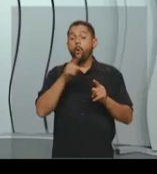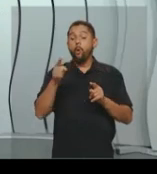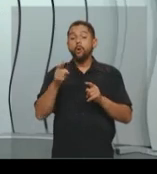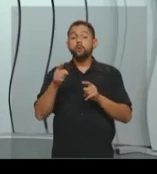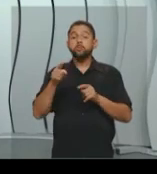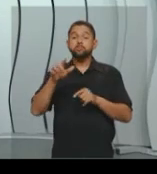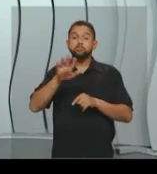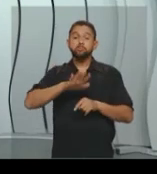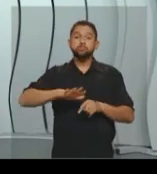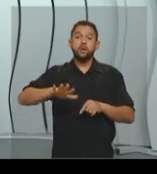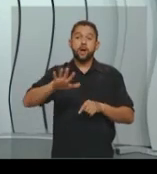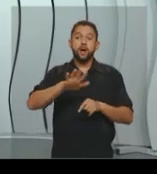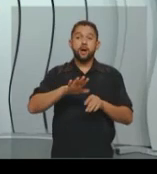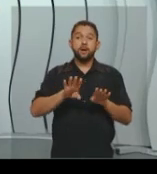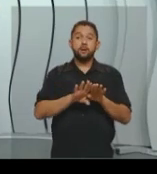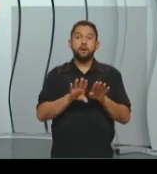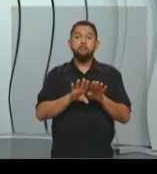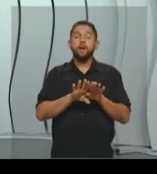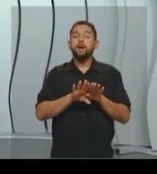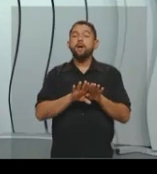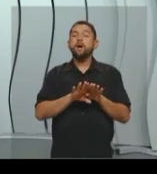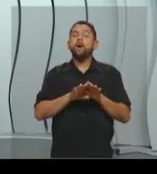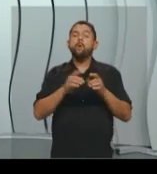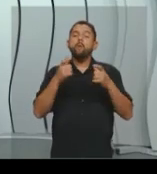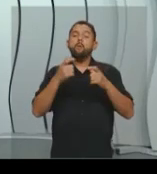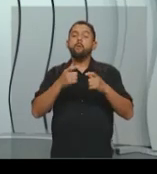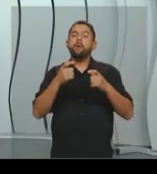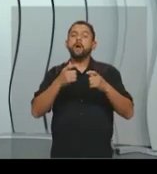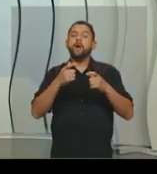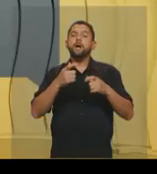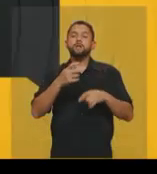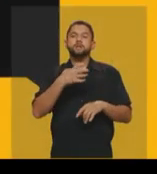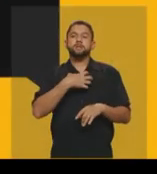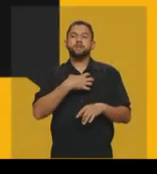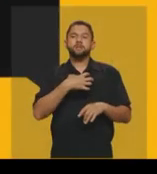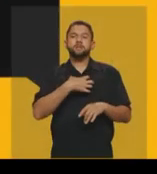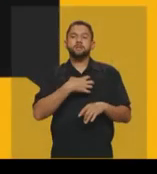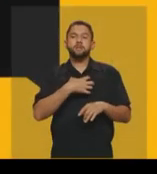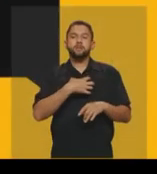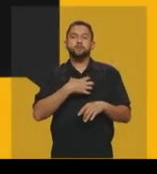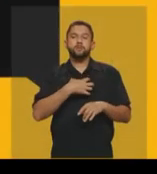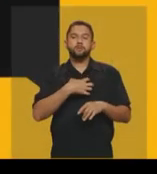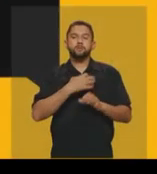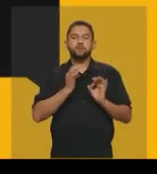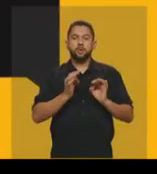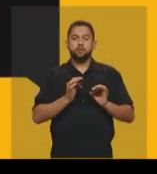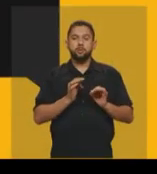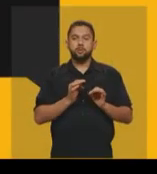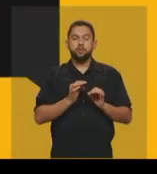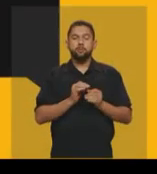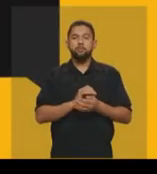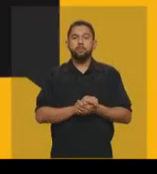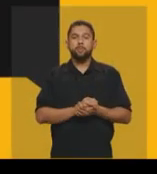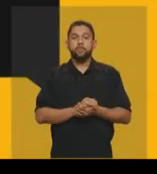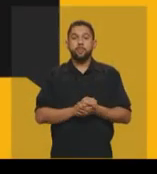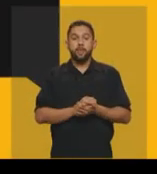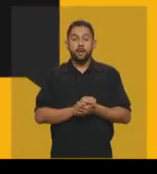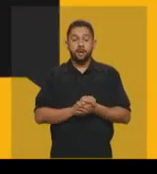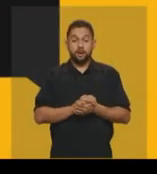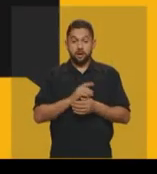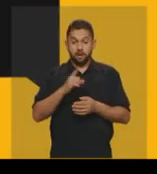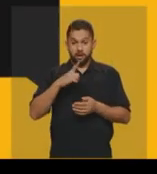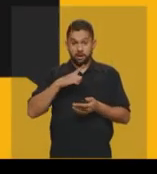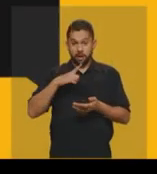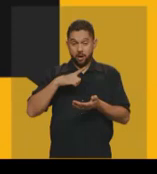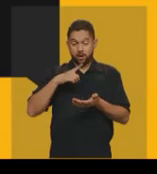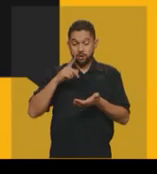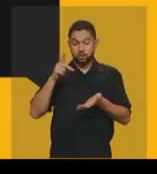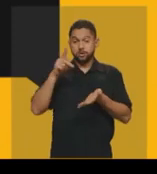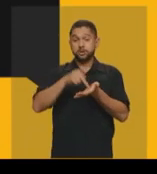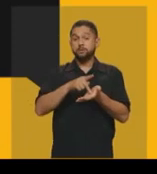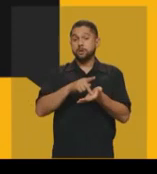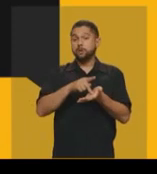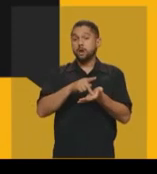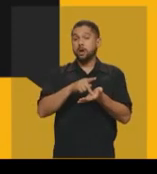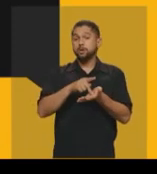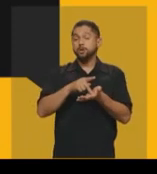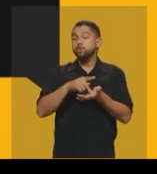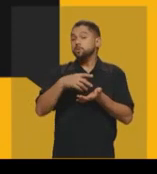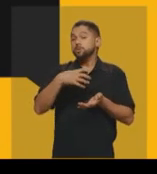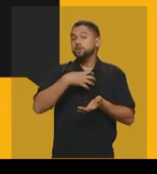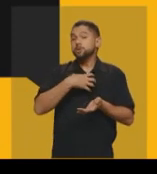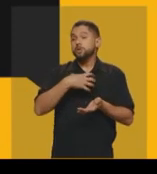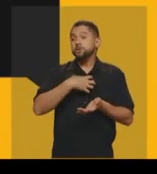sensível. Esse plano sensível, como o nome já nos indica, é o plano que é acessado pelos sentidos.